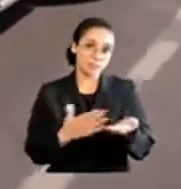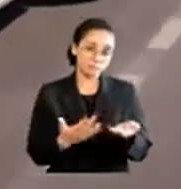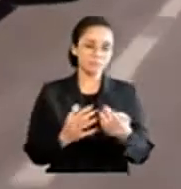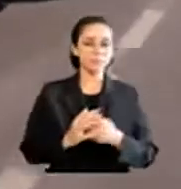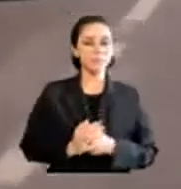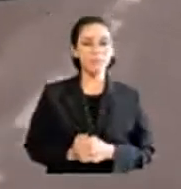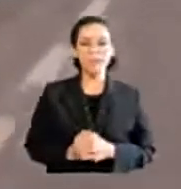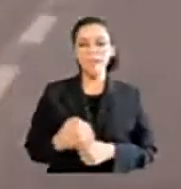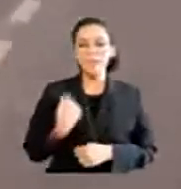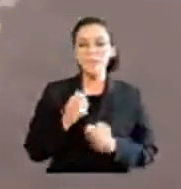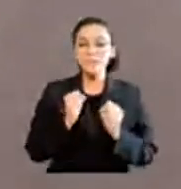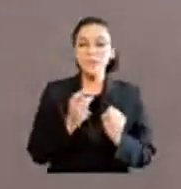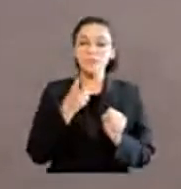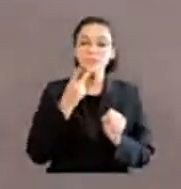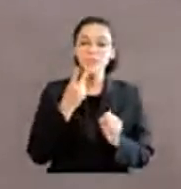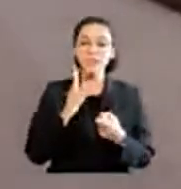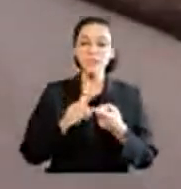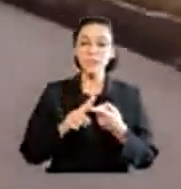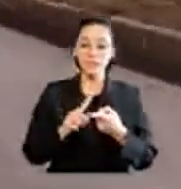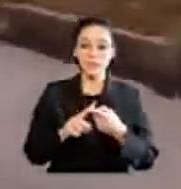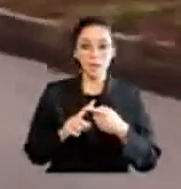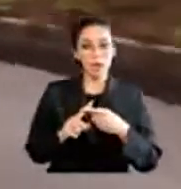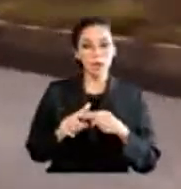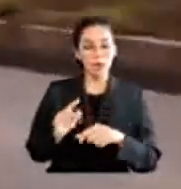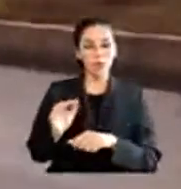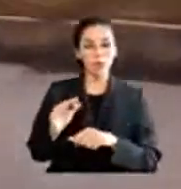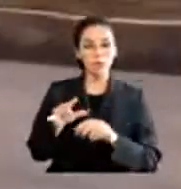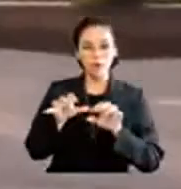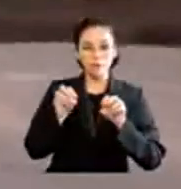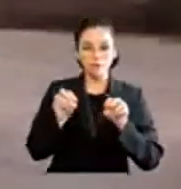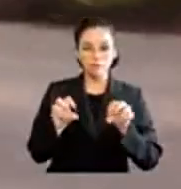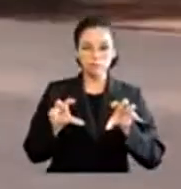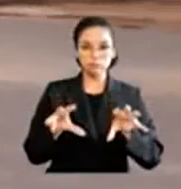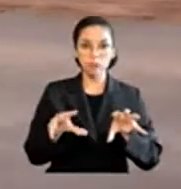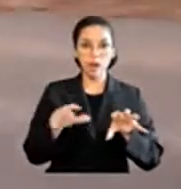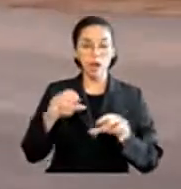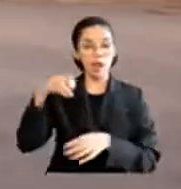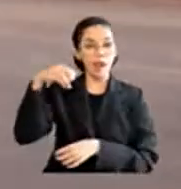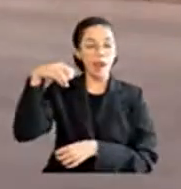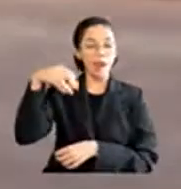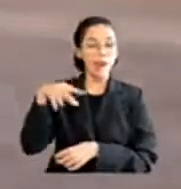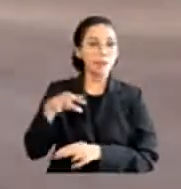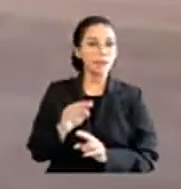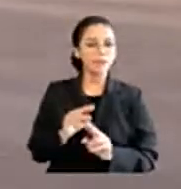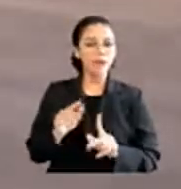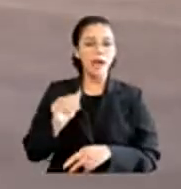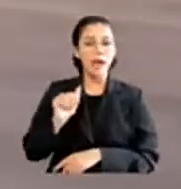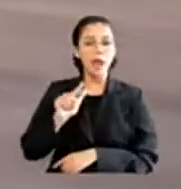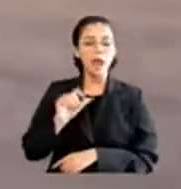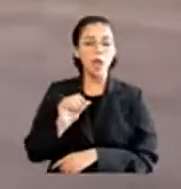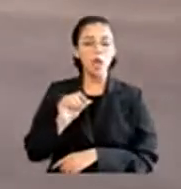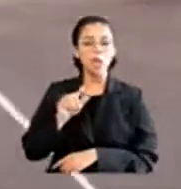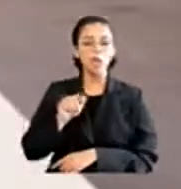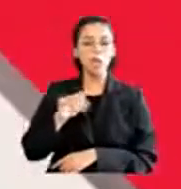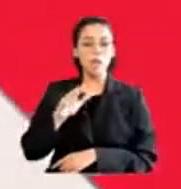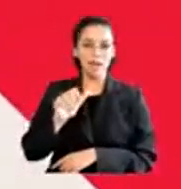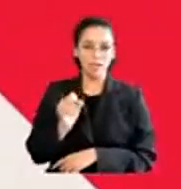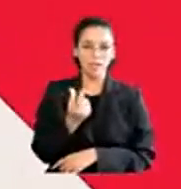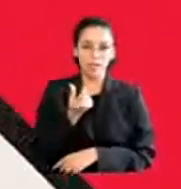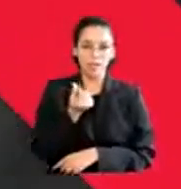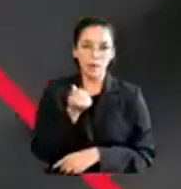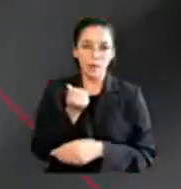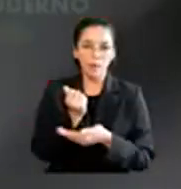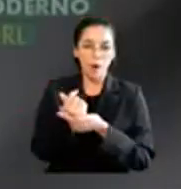que os faróis são de lâmpadas halógenas, que têm um custo baixo de reposição, já que são as mais